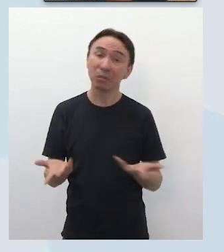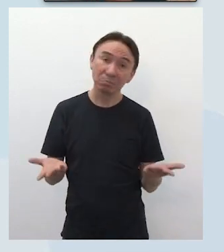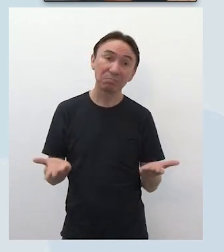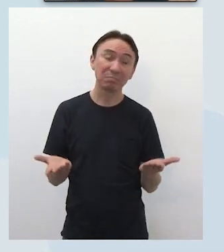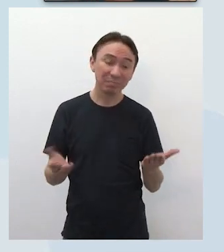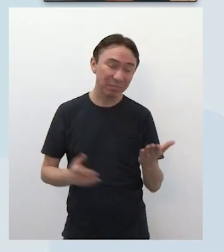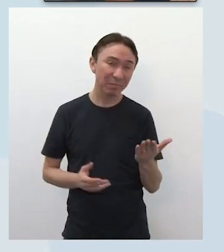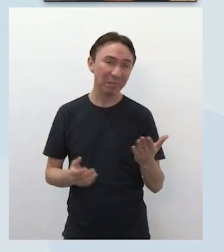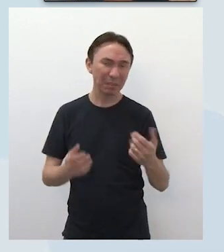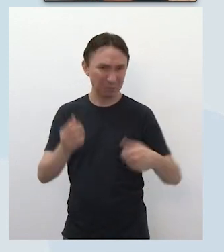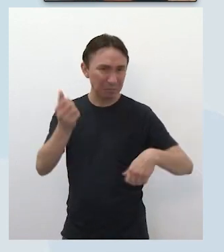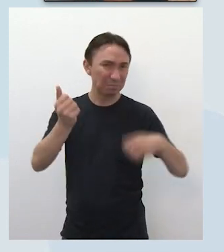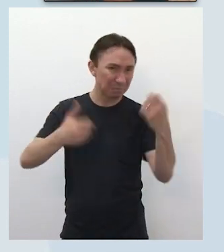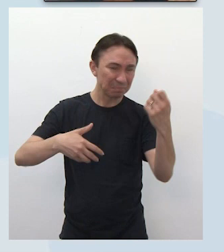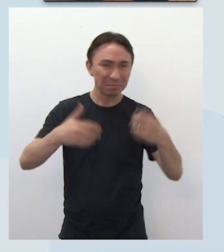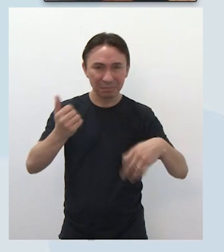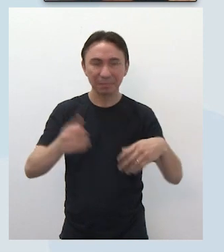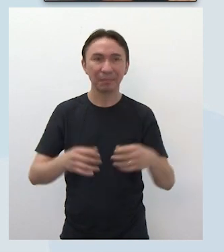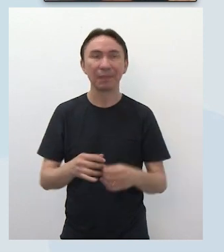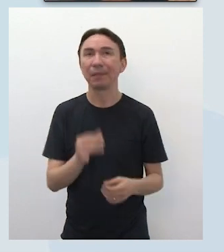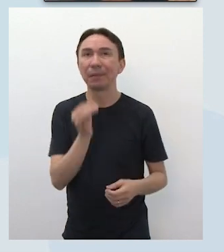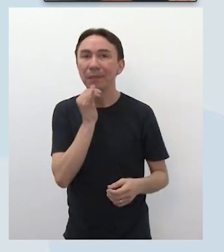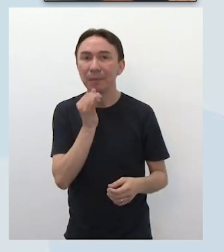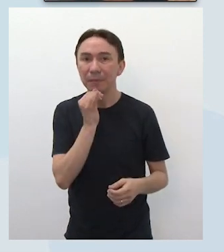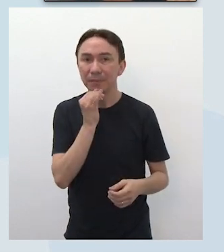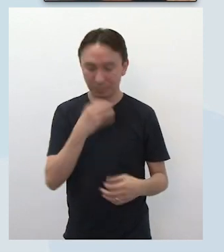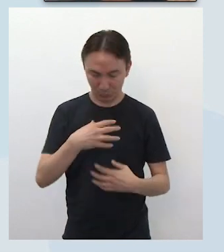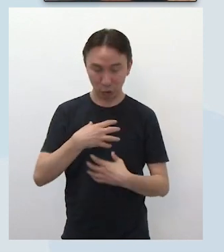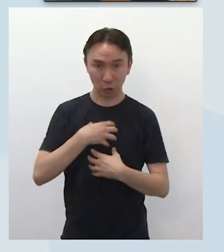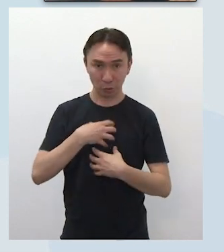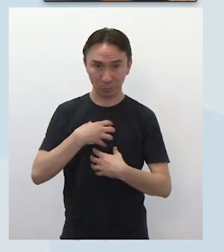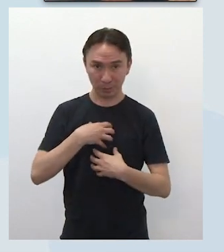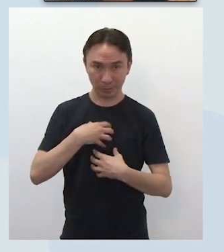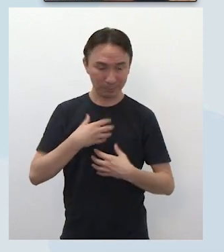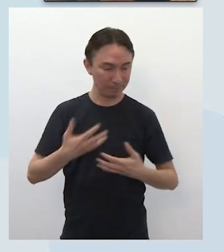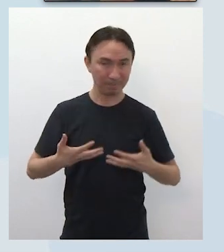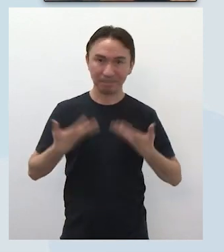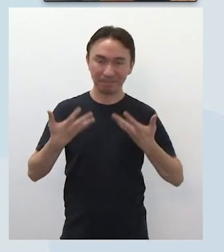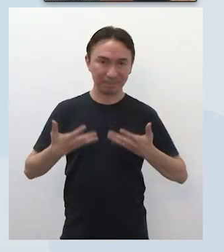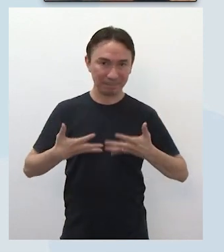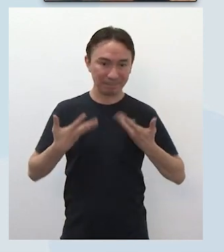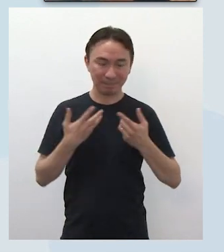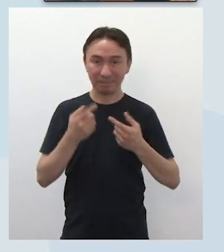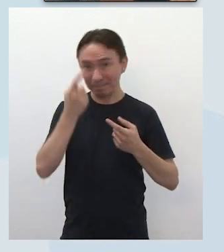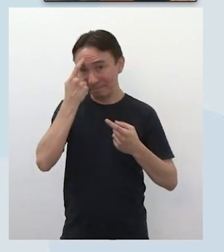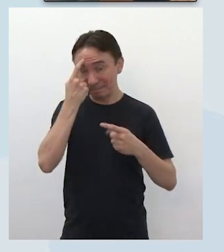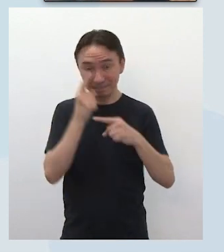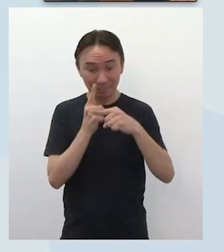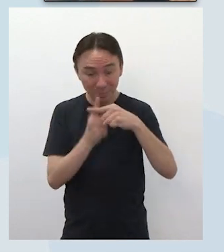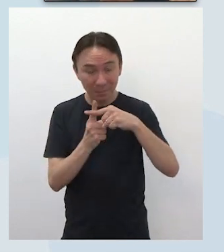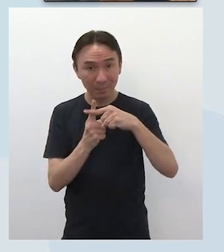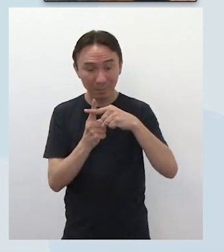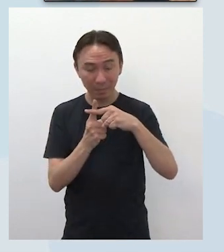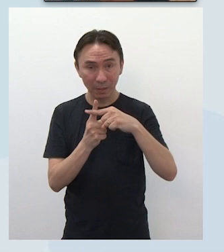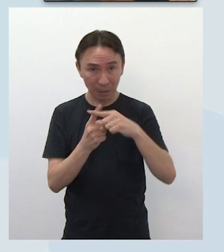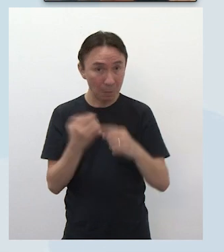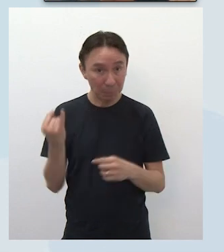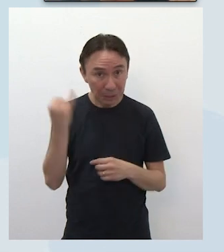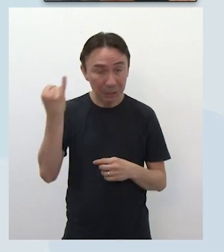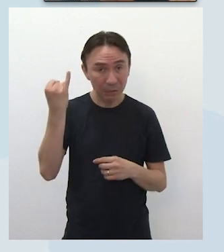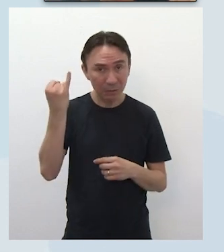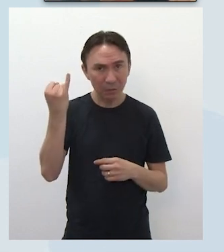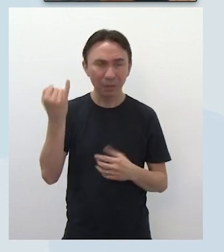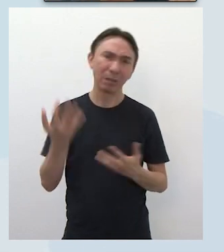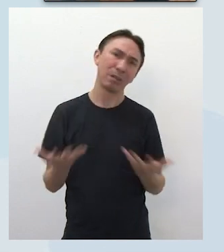em autoestima, colegas, e é importante a gente fazer uma diferença, é óbvio que trabalhar com a autoestima positiva